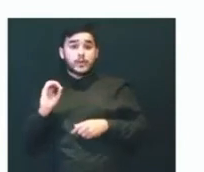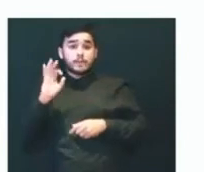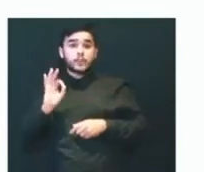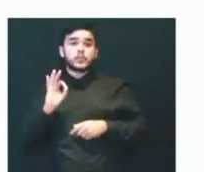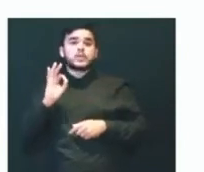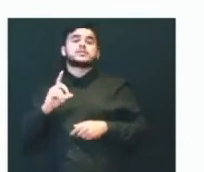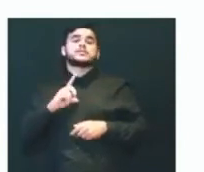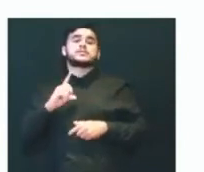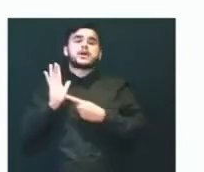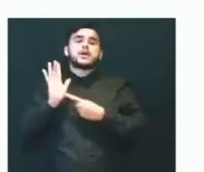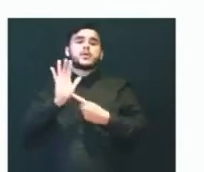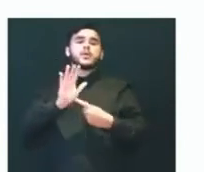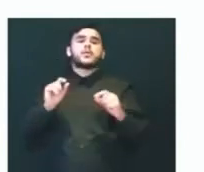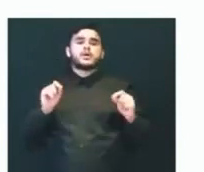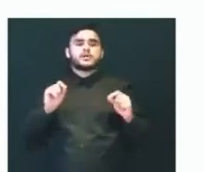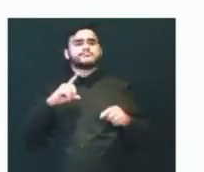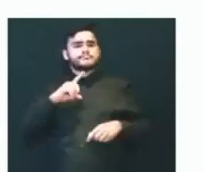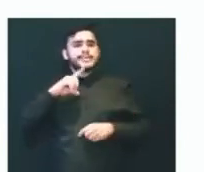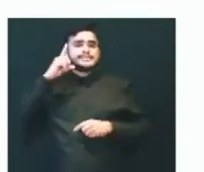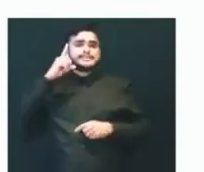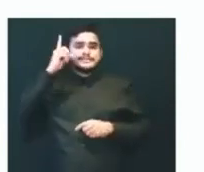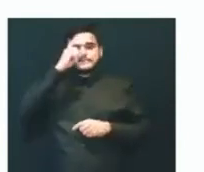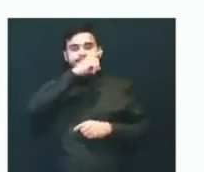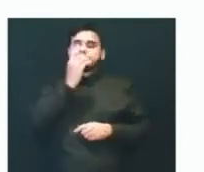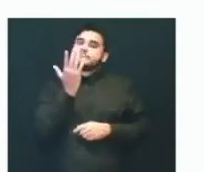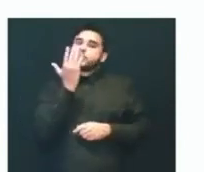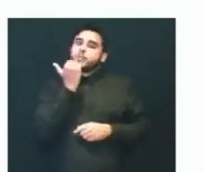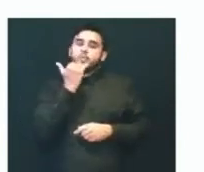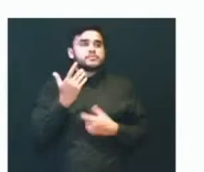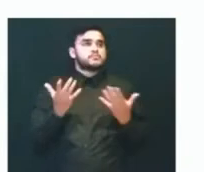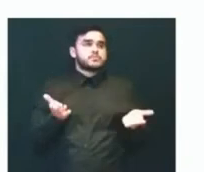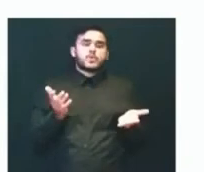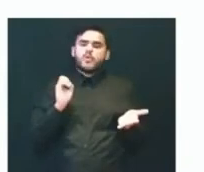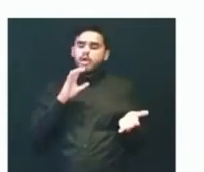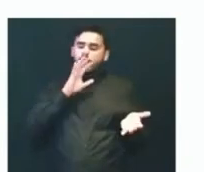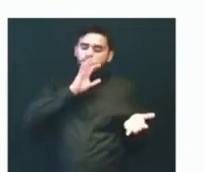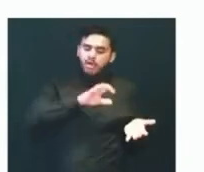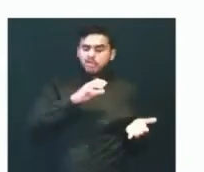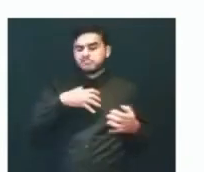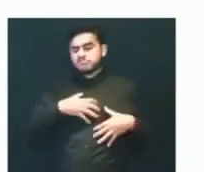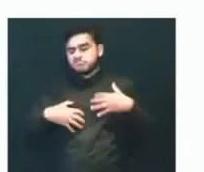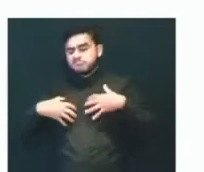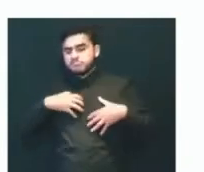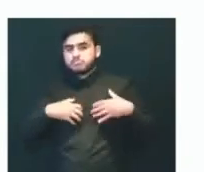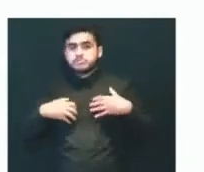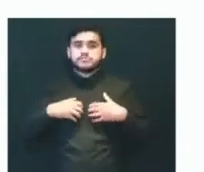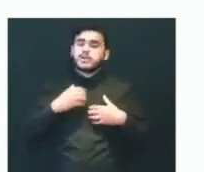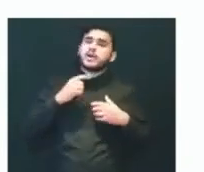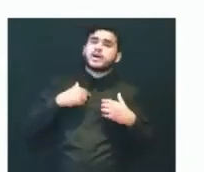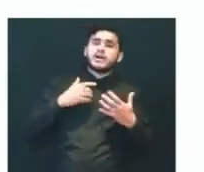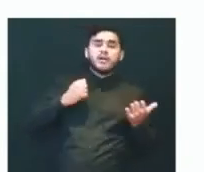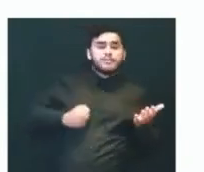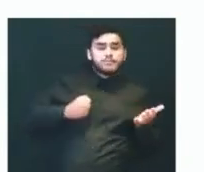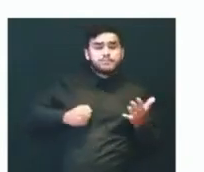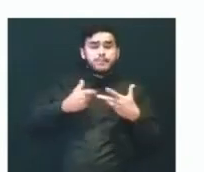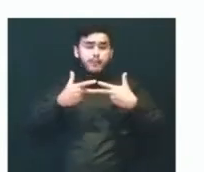pacientes apresentam alguma dificuldade para se alimentar, seja náusea, falta de apetite, diarreia, constipação. Então, o